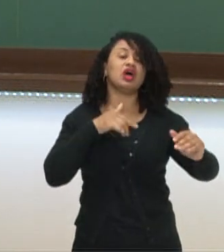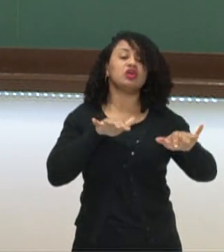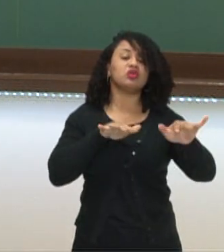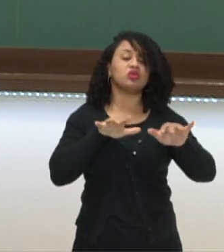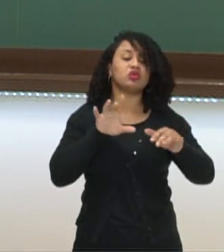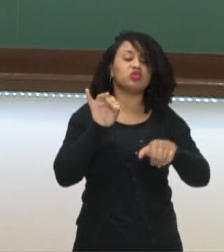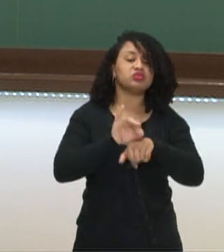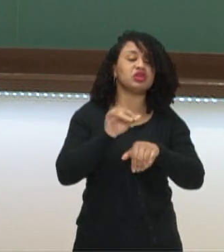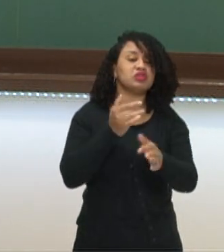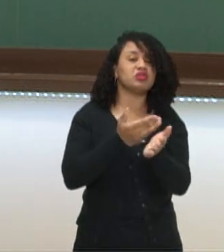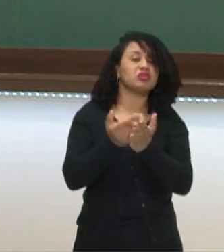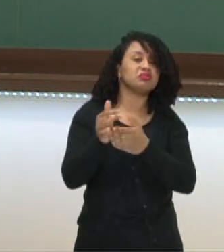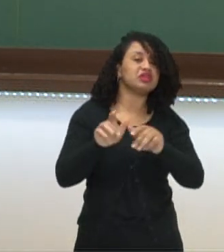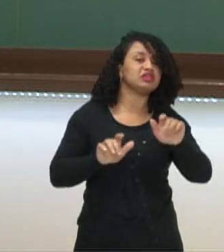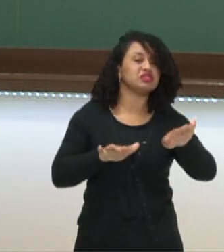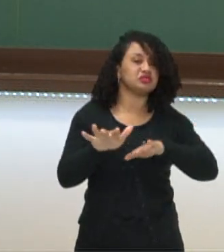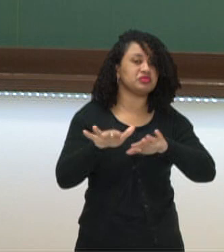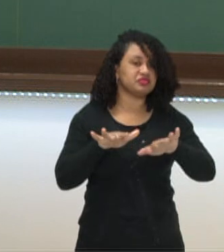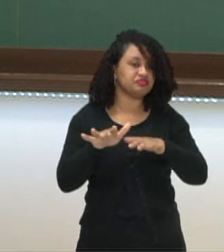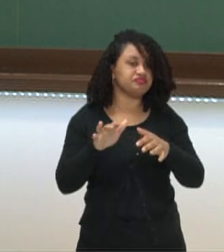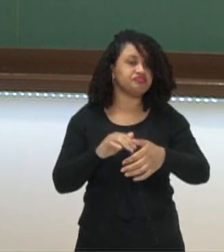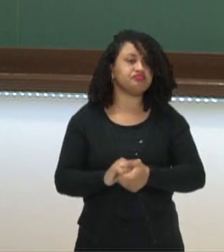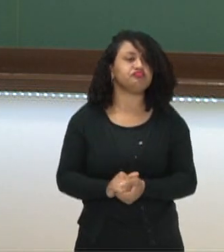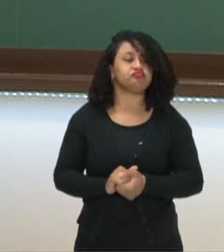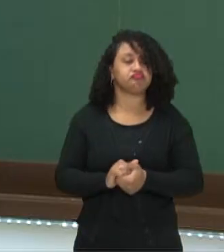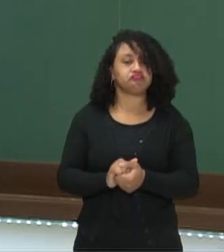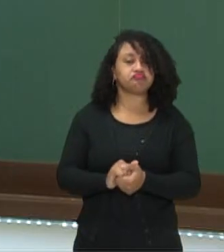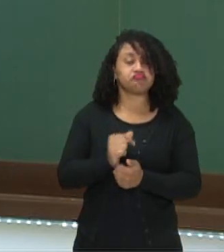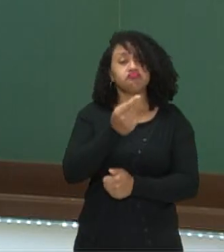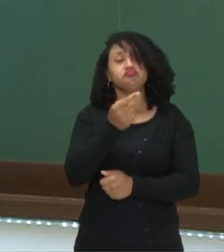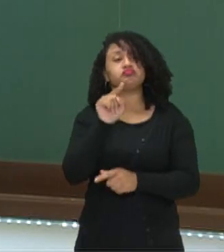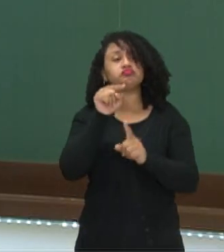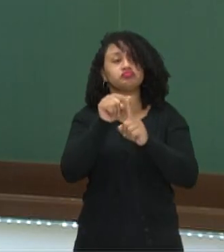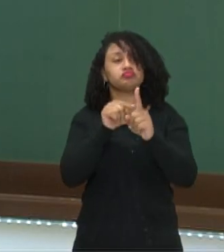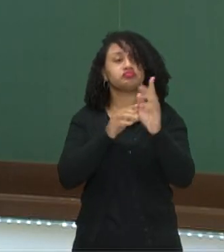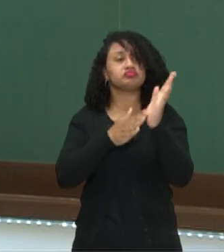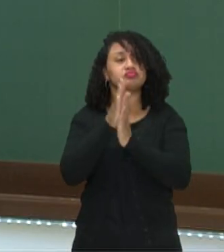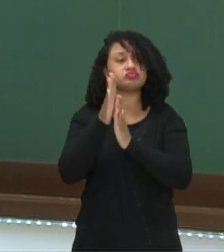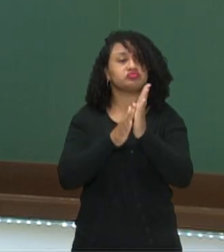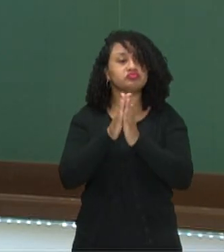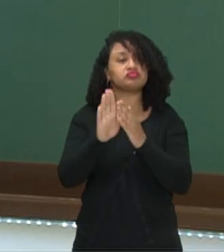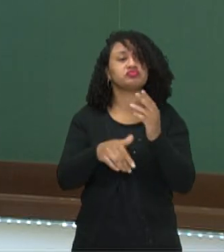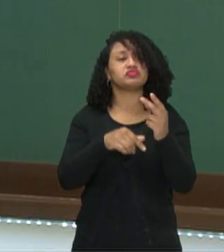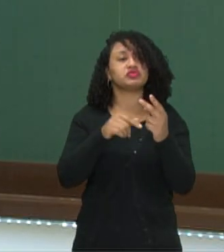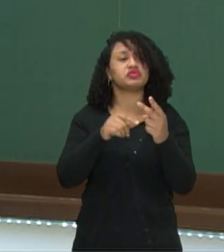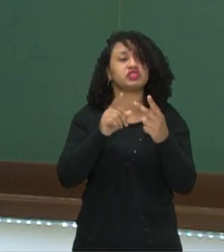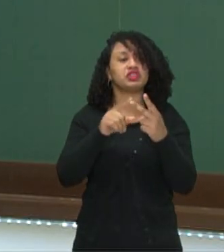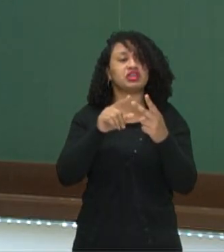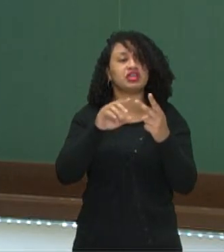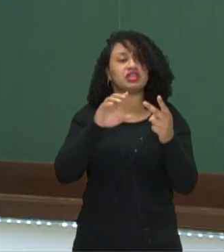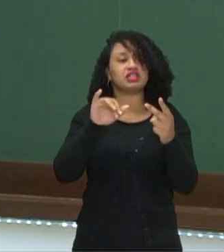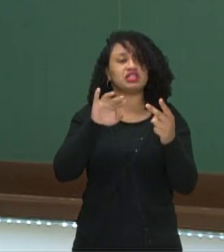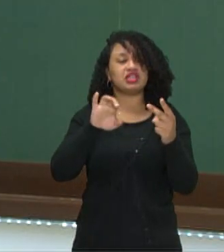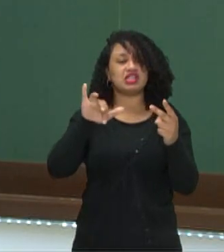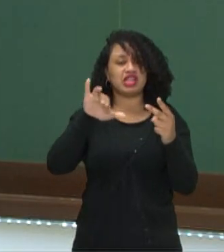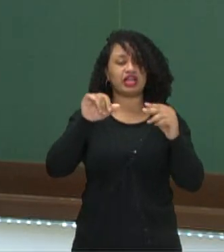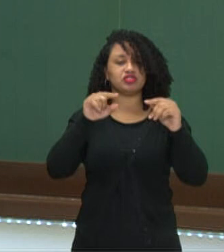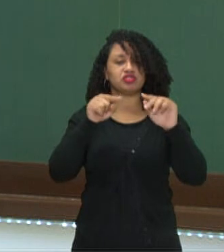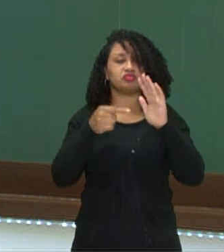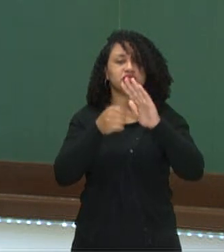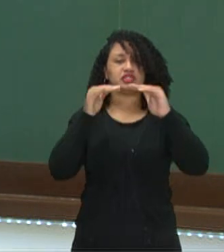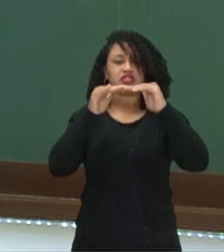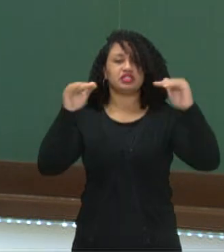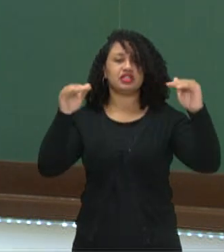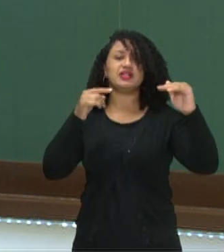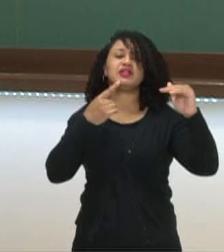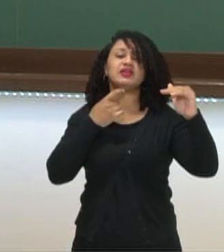começa a entrar em movimento, certo? Esse outro tipo de atrito, chamado cinético, que está representado por essa linha vermelha, representa